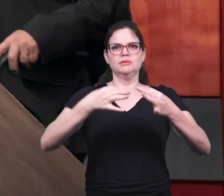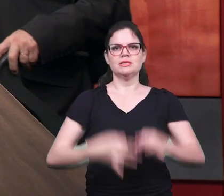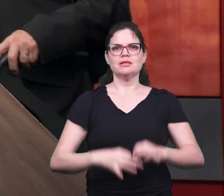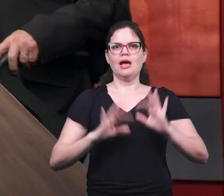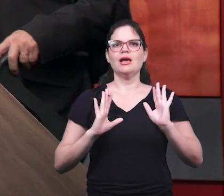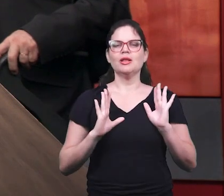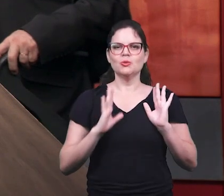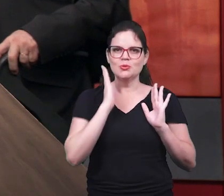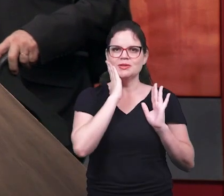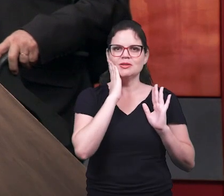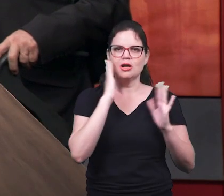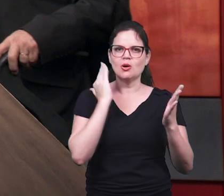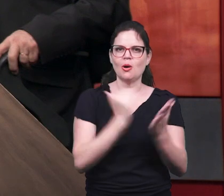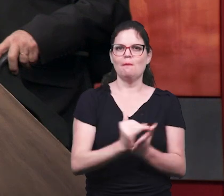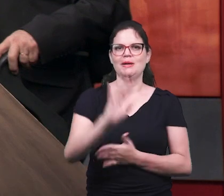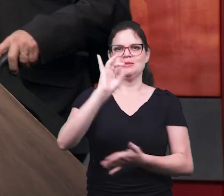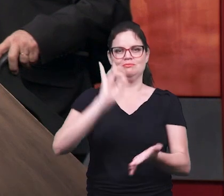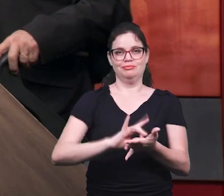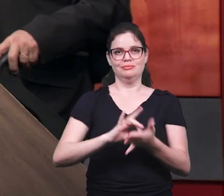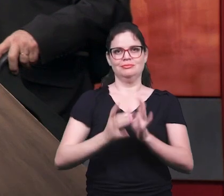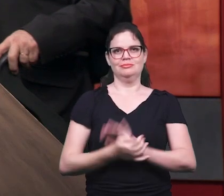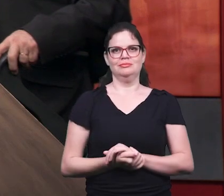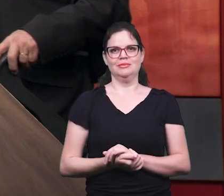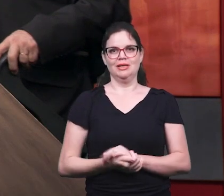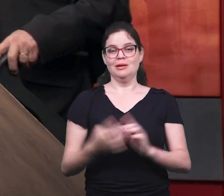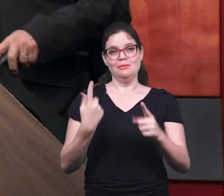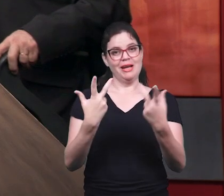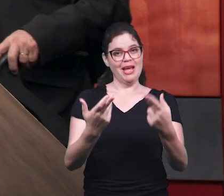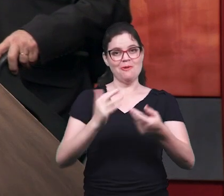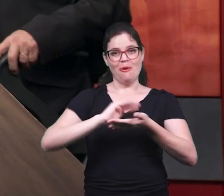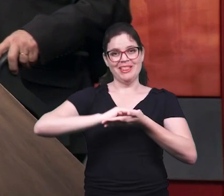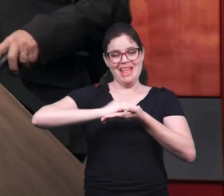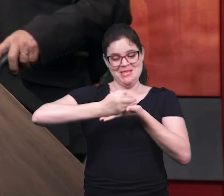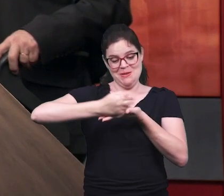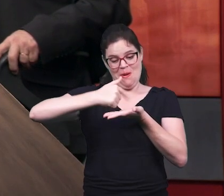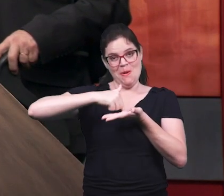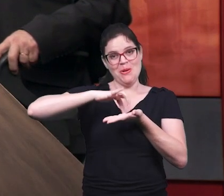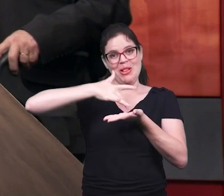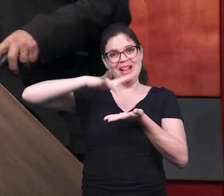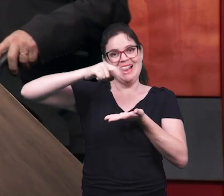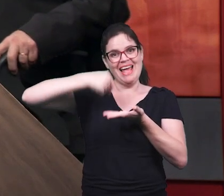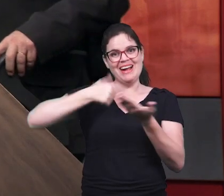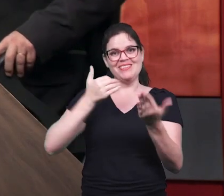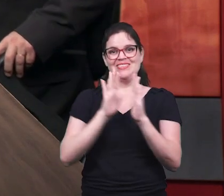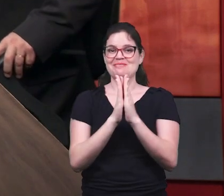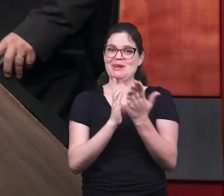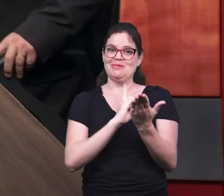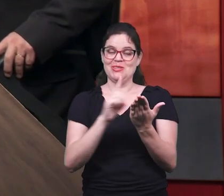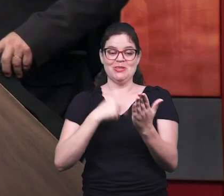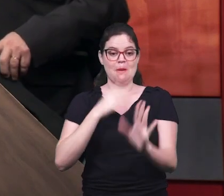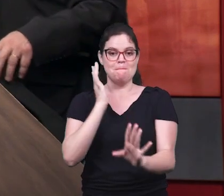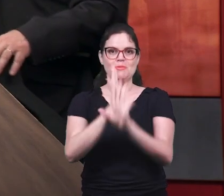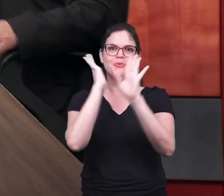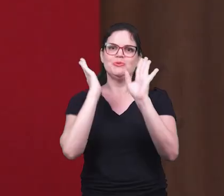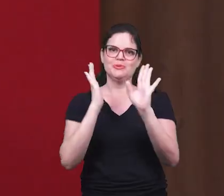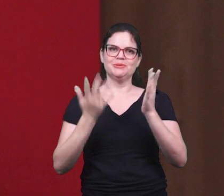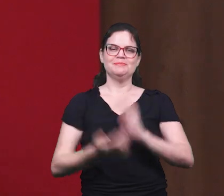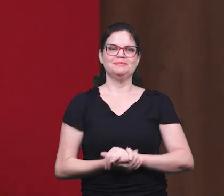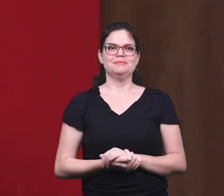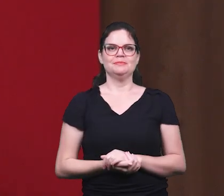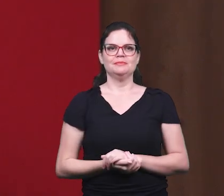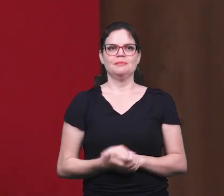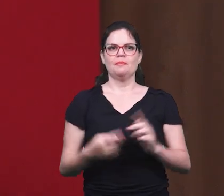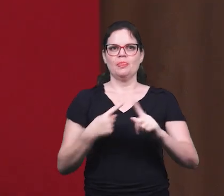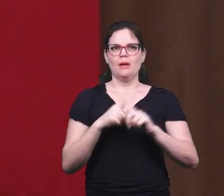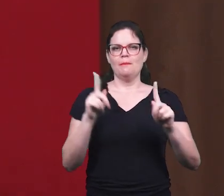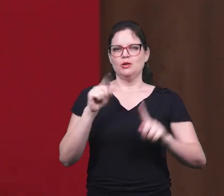né? Exatamente. Ele encontrou o tesouro escondido. O tesouro escondido. Agora, uma coisa que nós vemos aqui